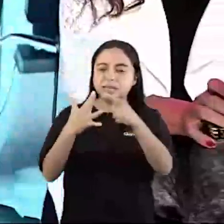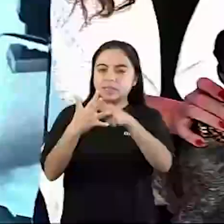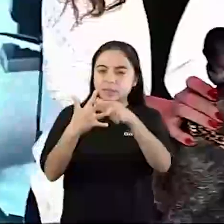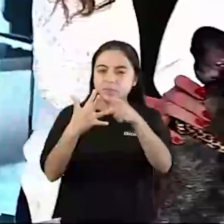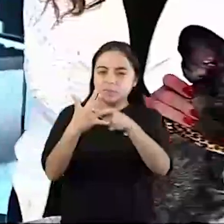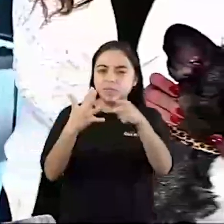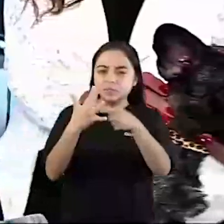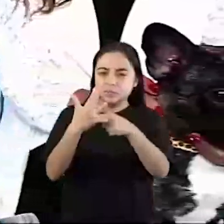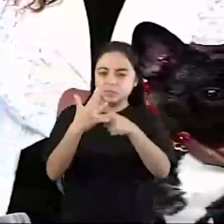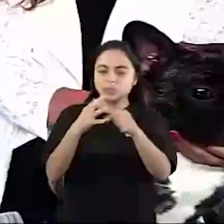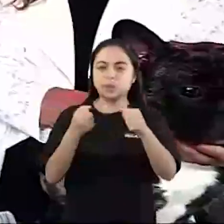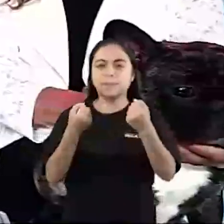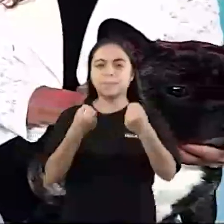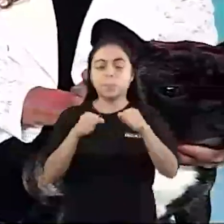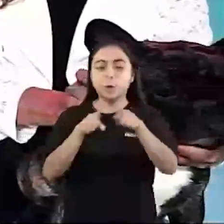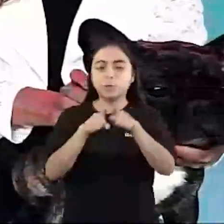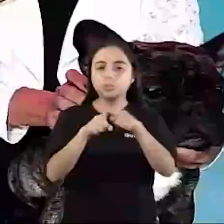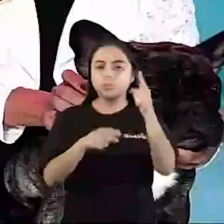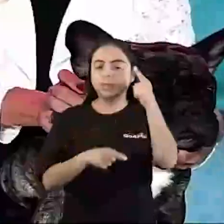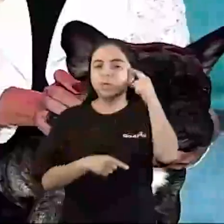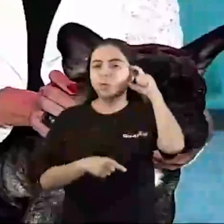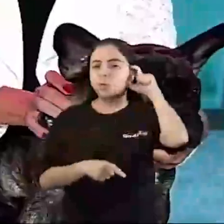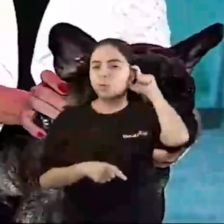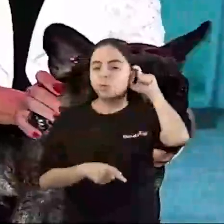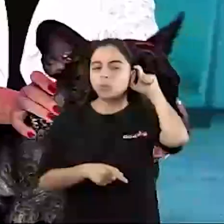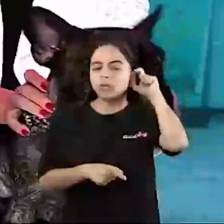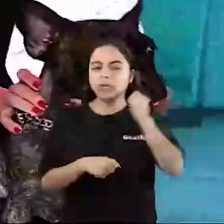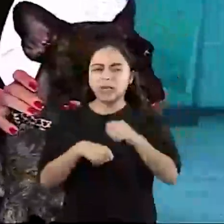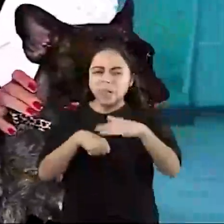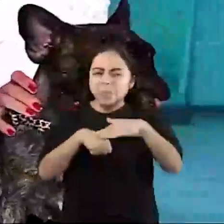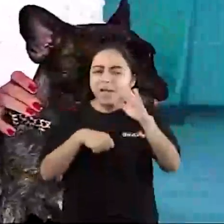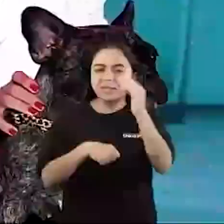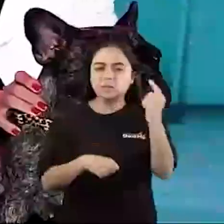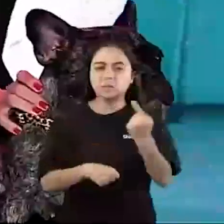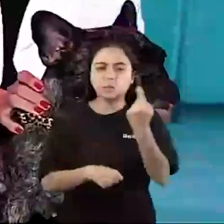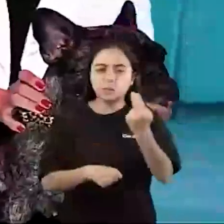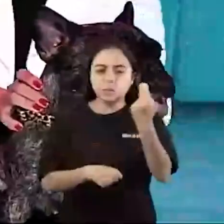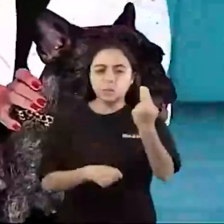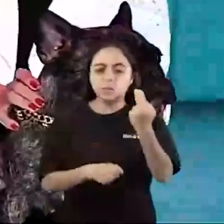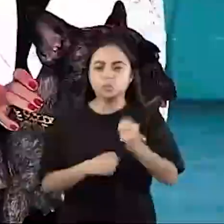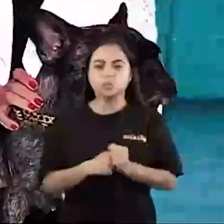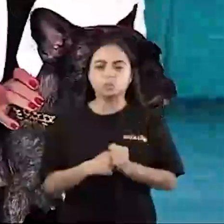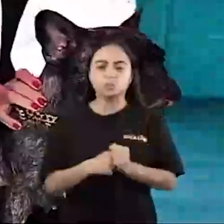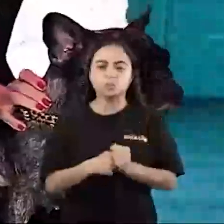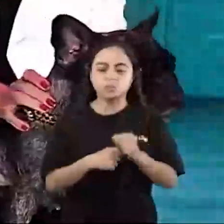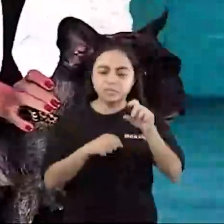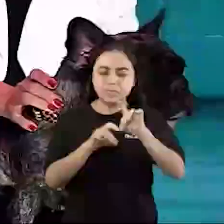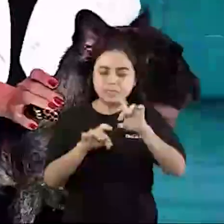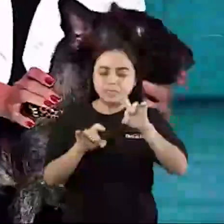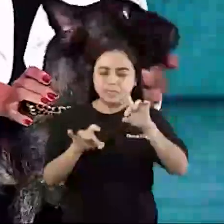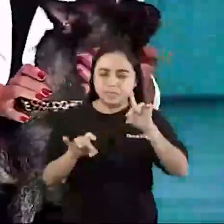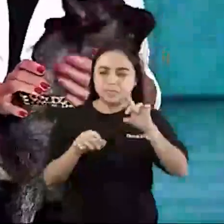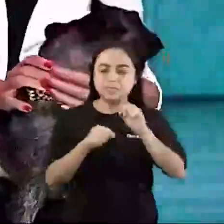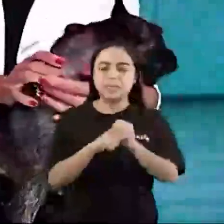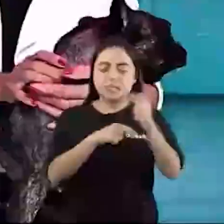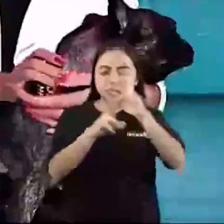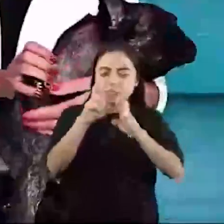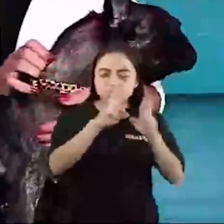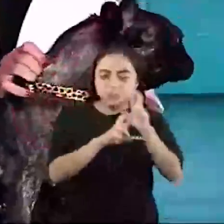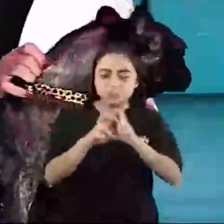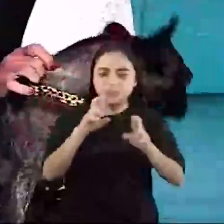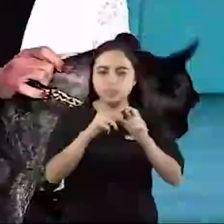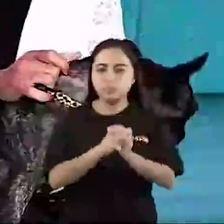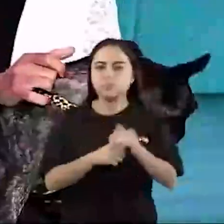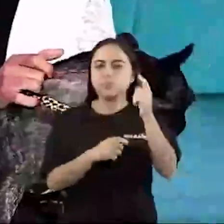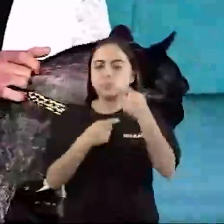pode colher esse suave da orelha. A orelha é onde a gente mais utiliza suave para fazer a citologia. Ela coça a orelha, né? Coça.